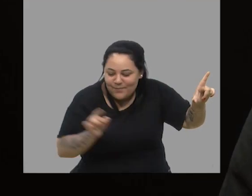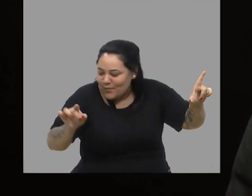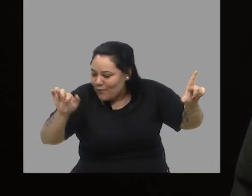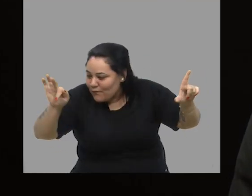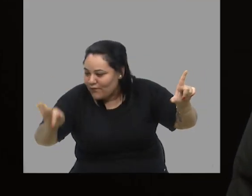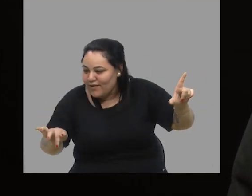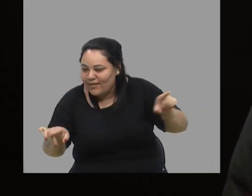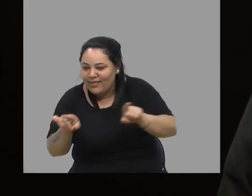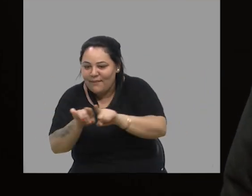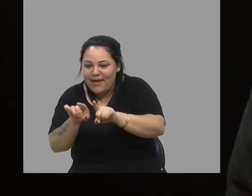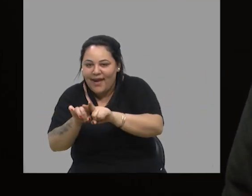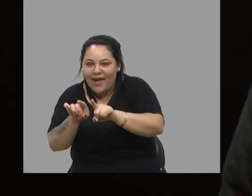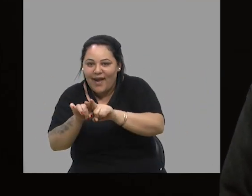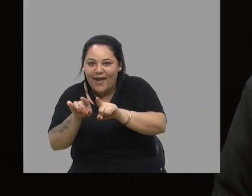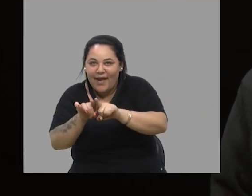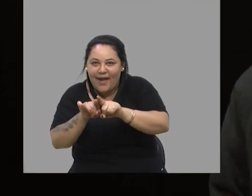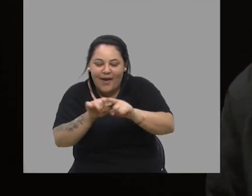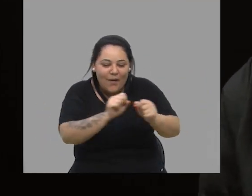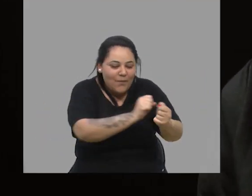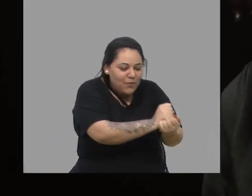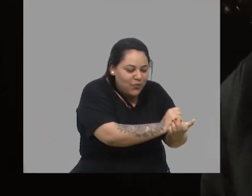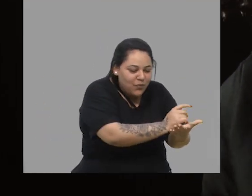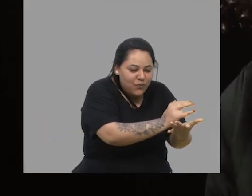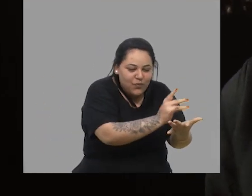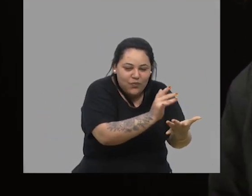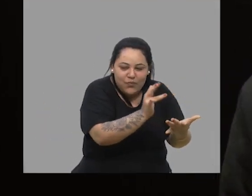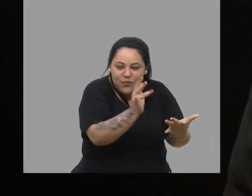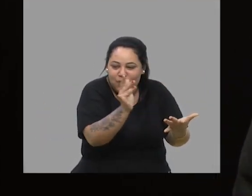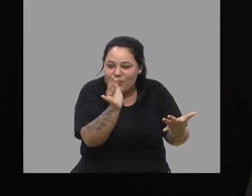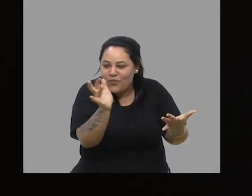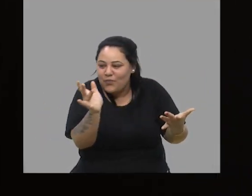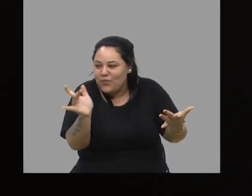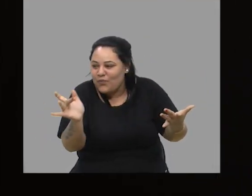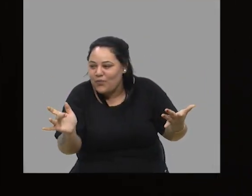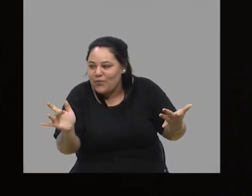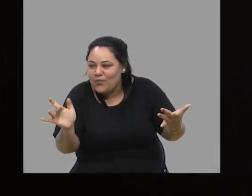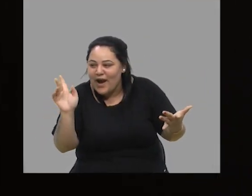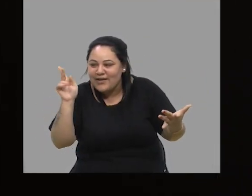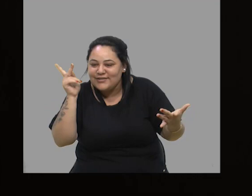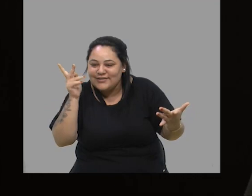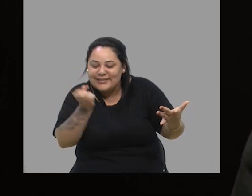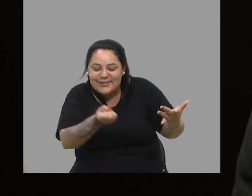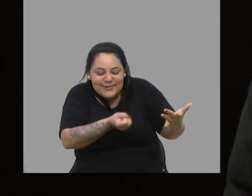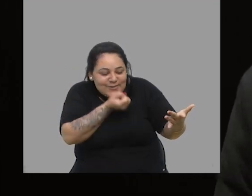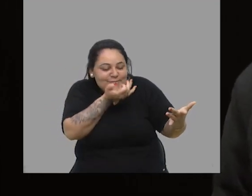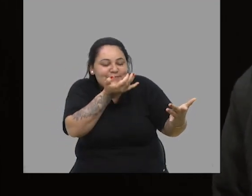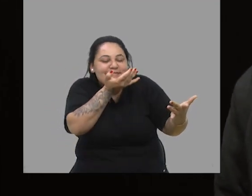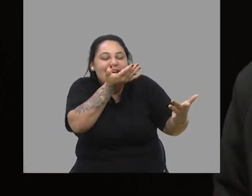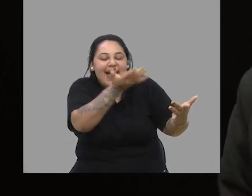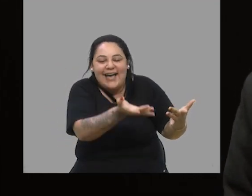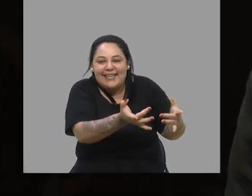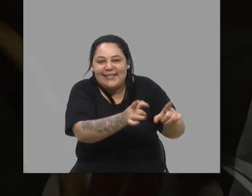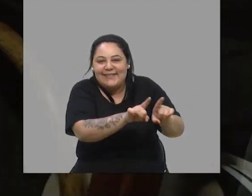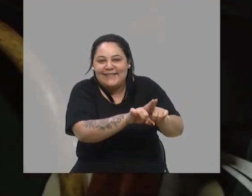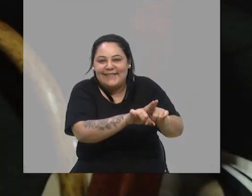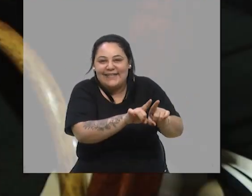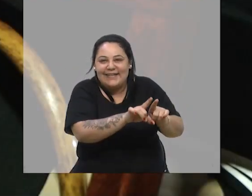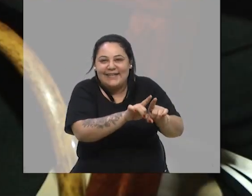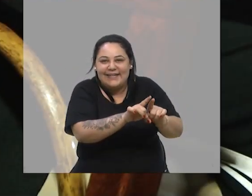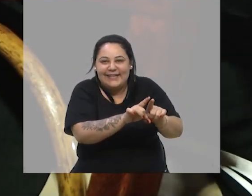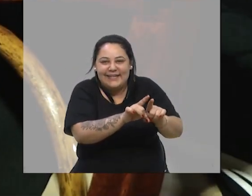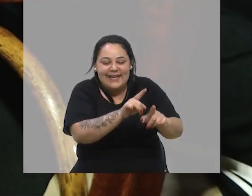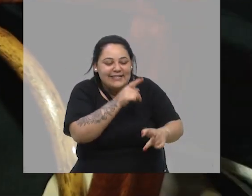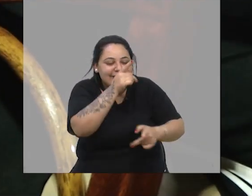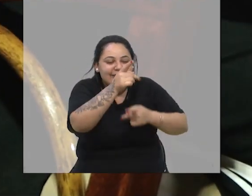de letras e pontos de vista e pontos finais. Partida e chegada,